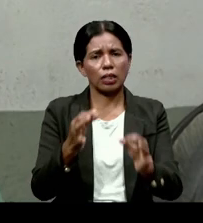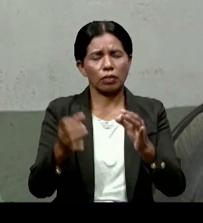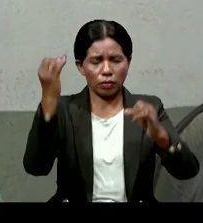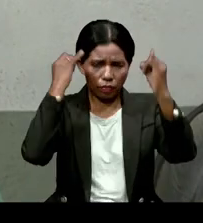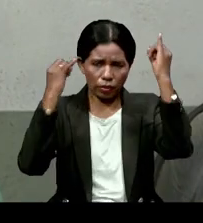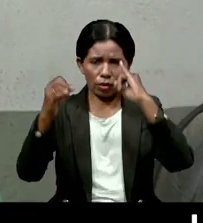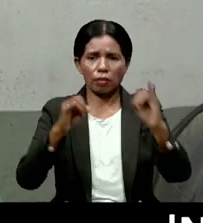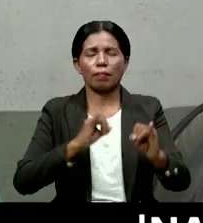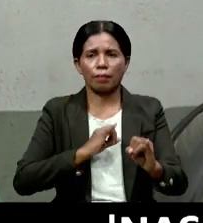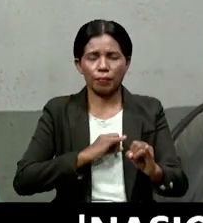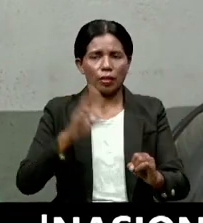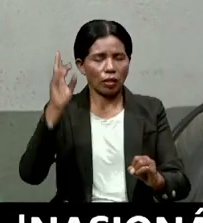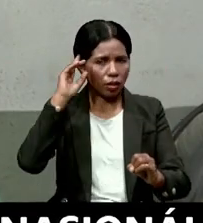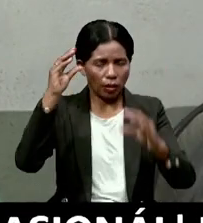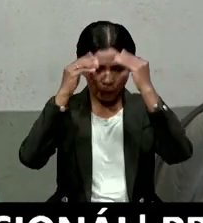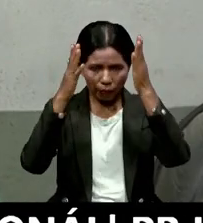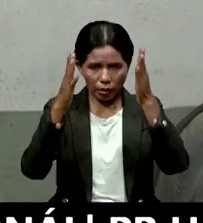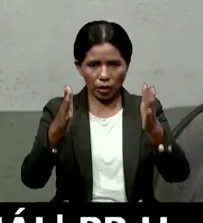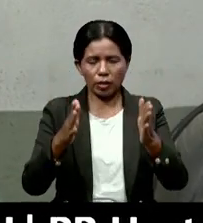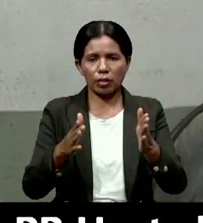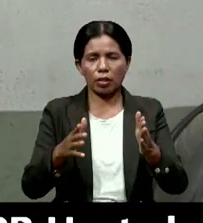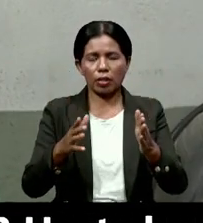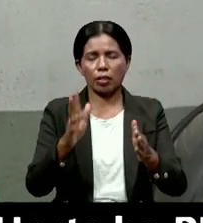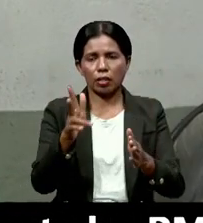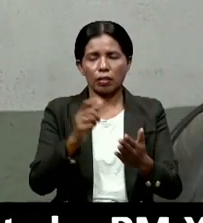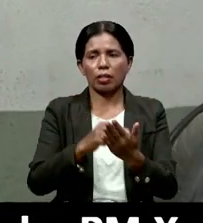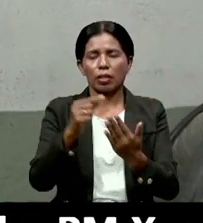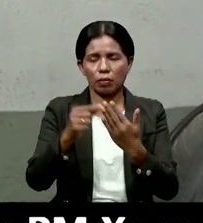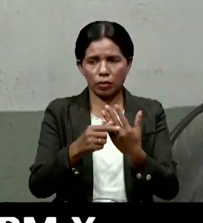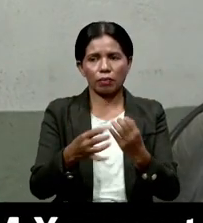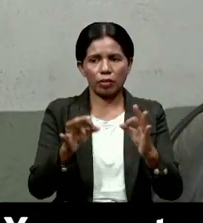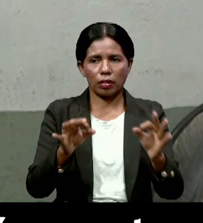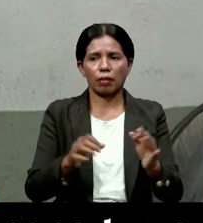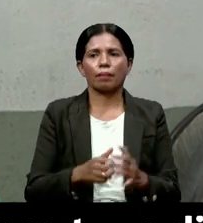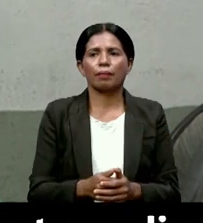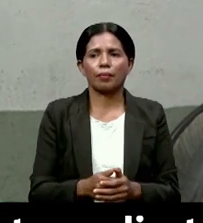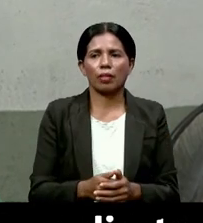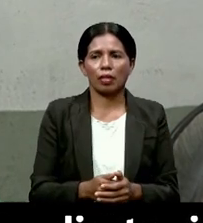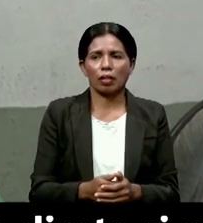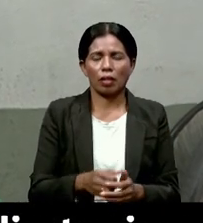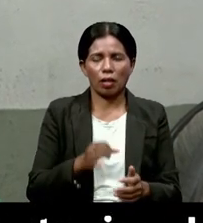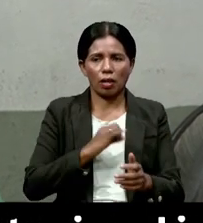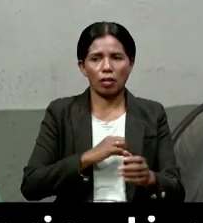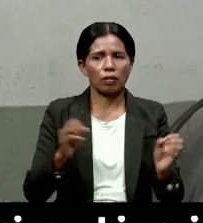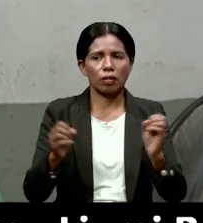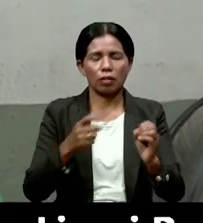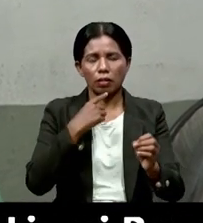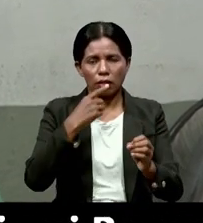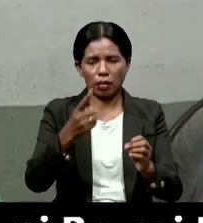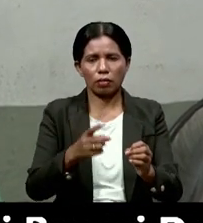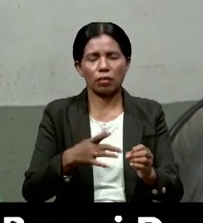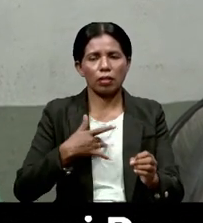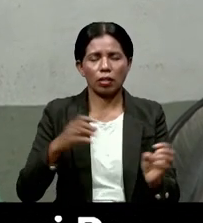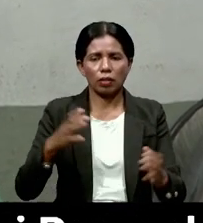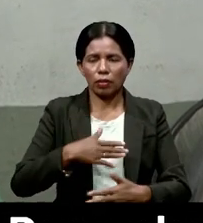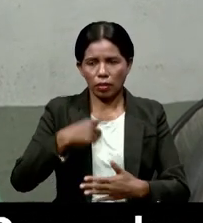urona, de a minha professor 30 de agosto, né? Na tona, e da né? Maca lamenta. Lamenta também a minha